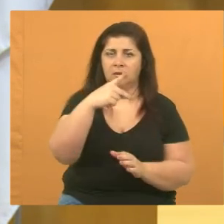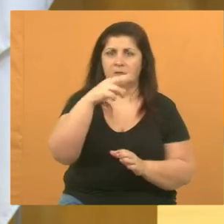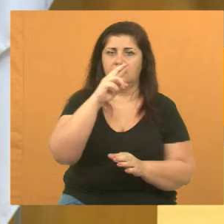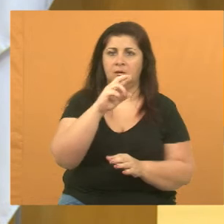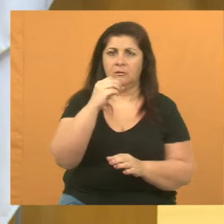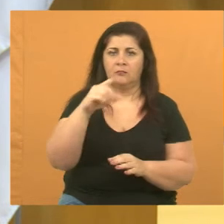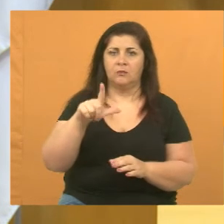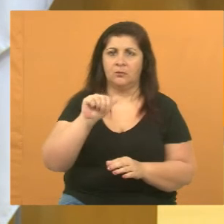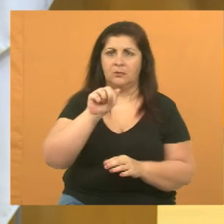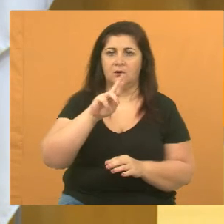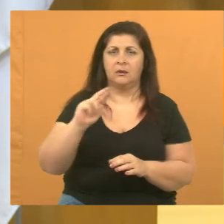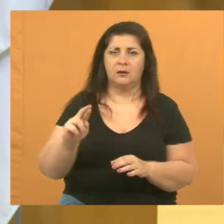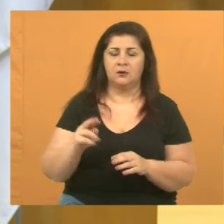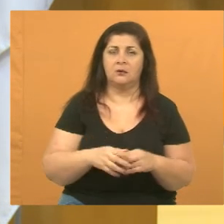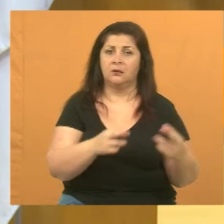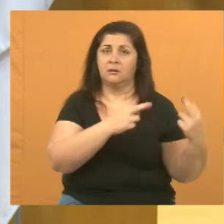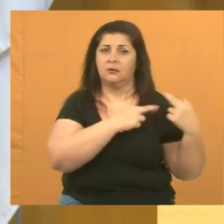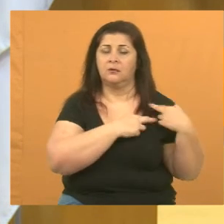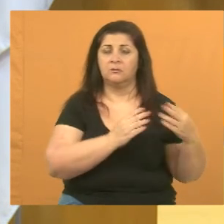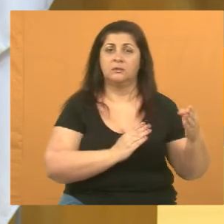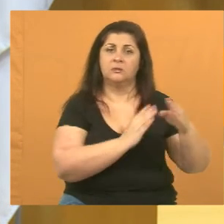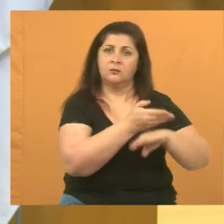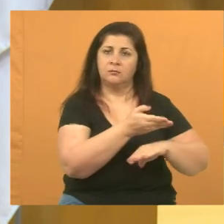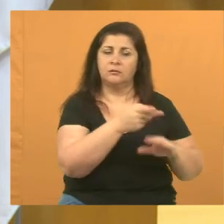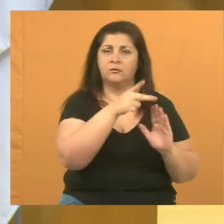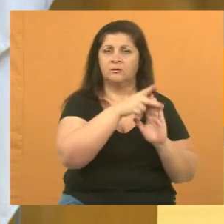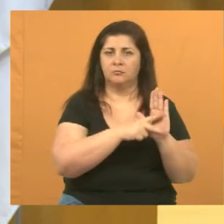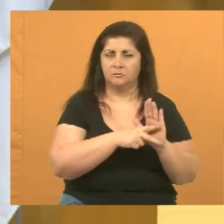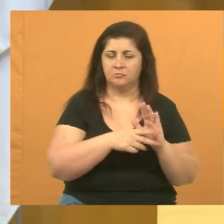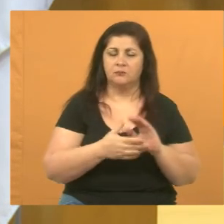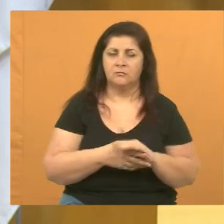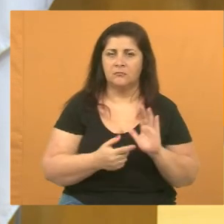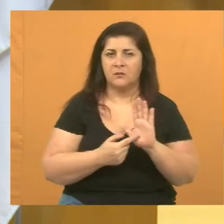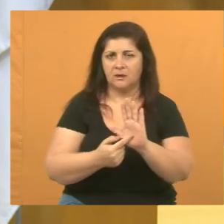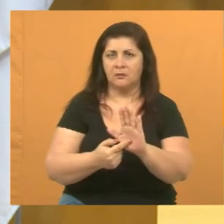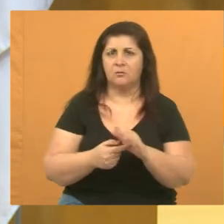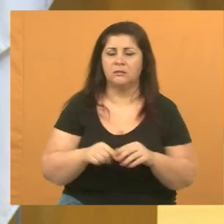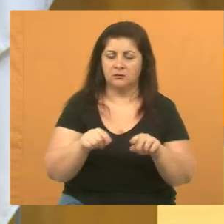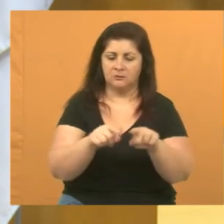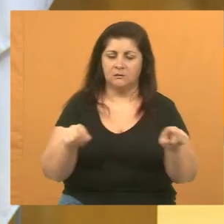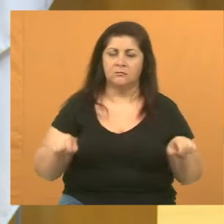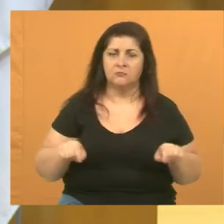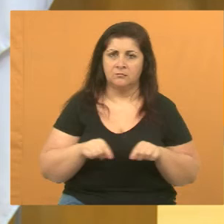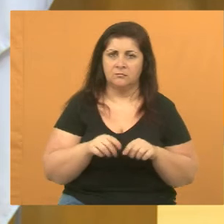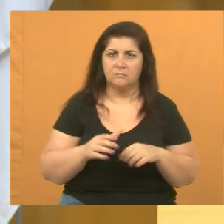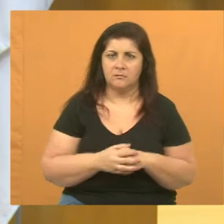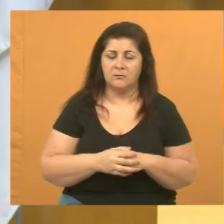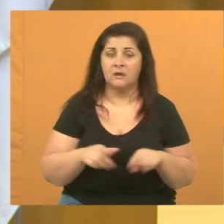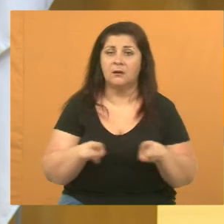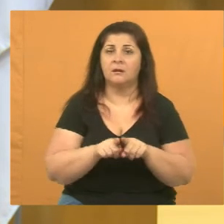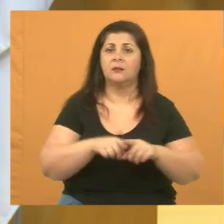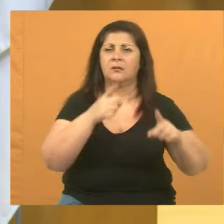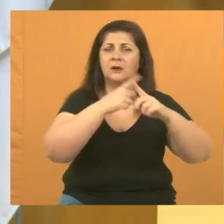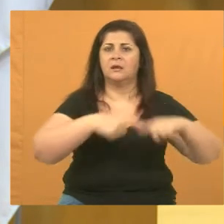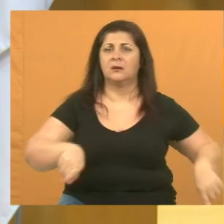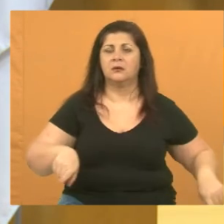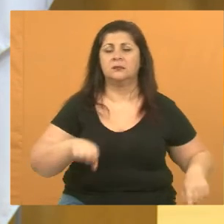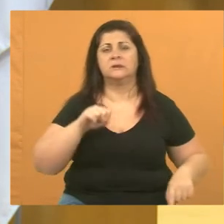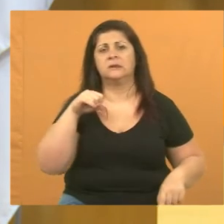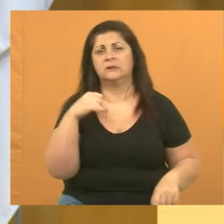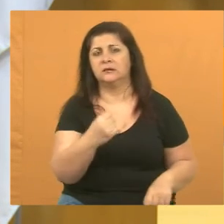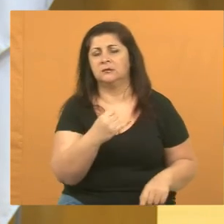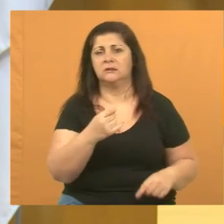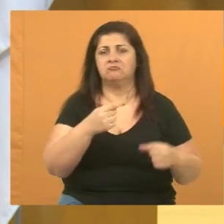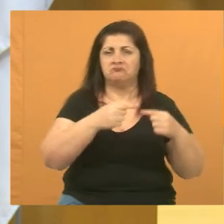tornando a Fundação encarregada pela aprovação do projeto apresentado pelo escritório e pelo cancelamento do mesmo em